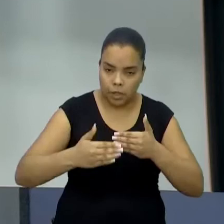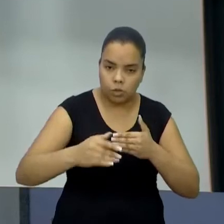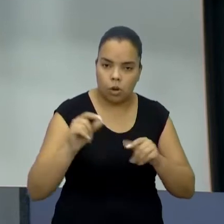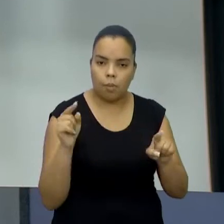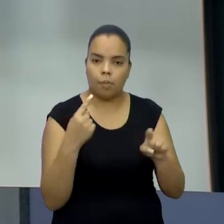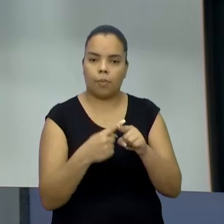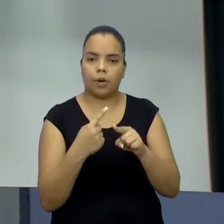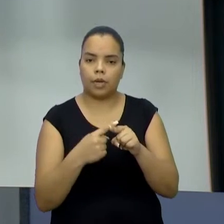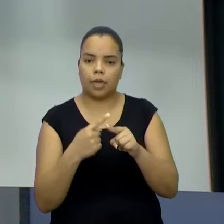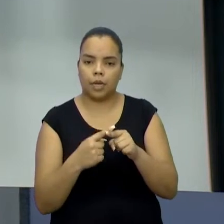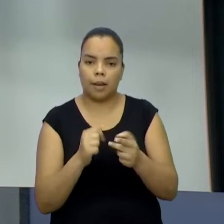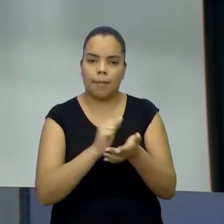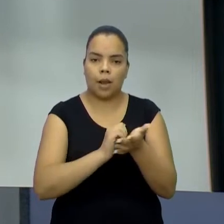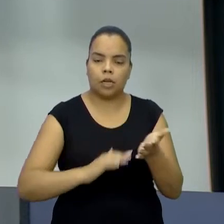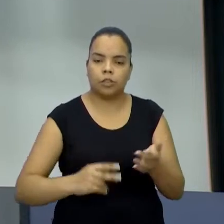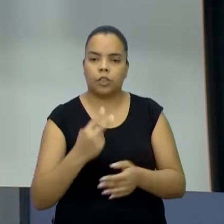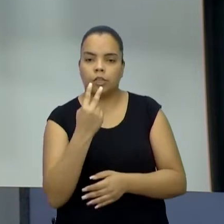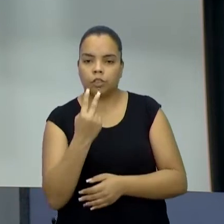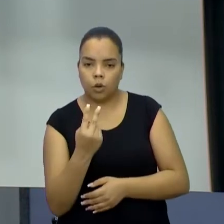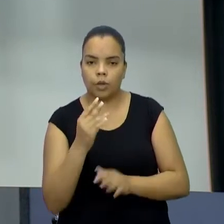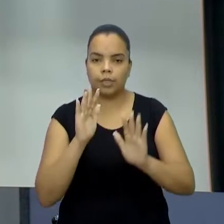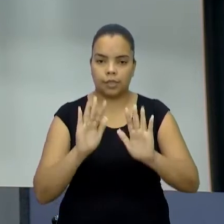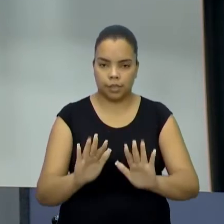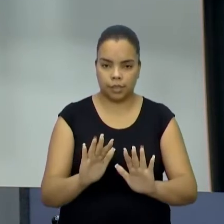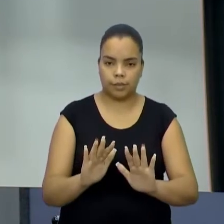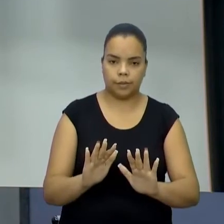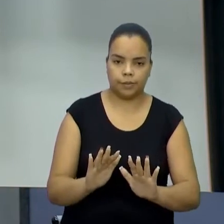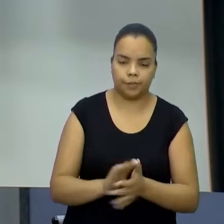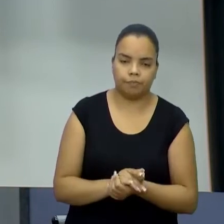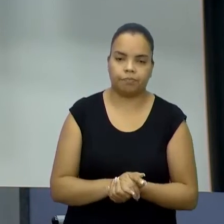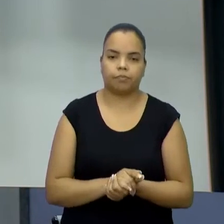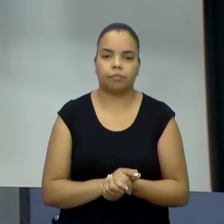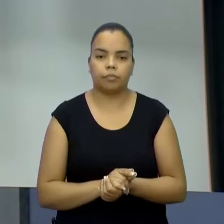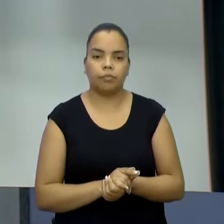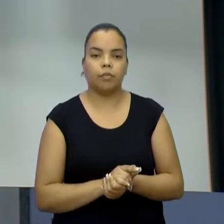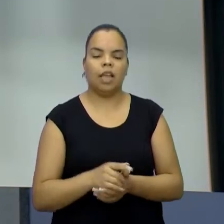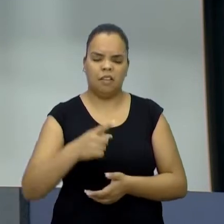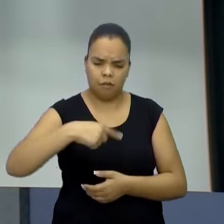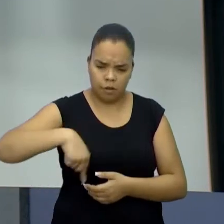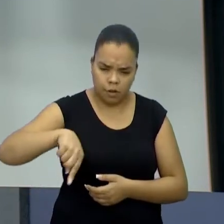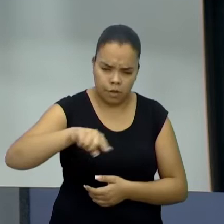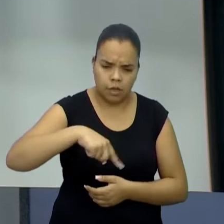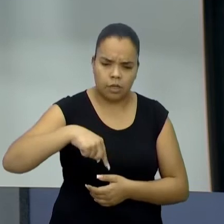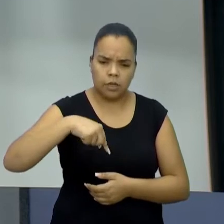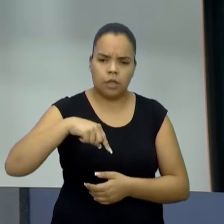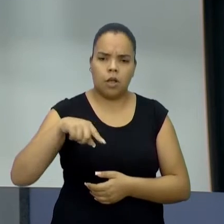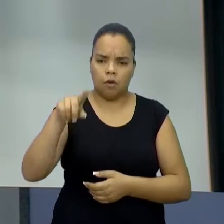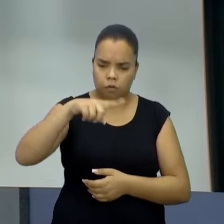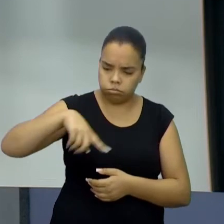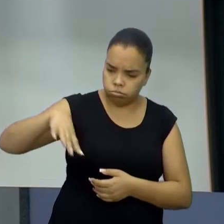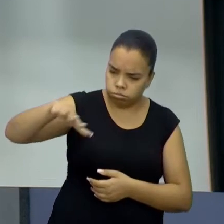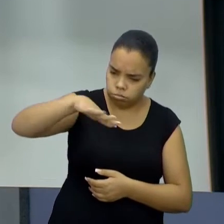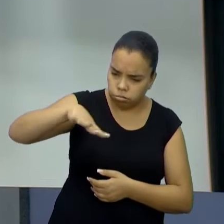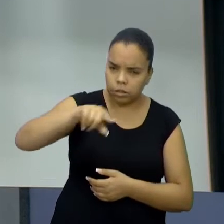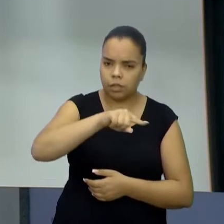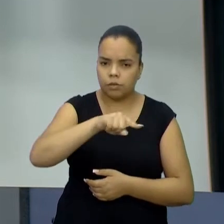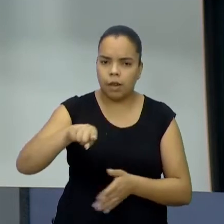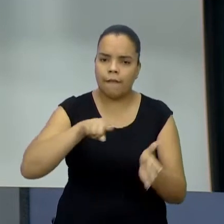atividade integrada de número 2. Então, aí sim, vocês foram em campo, investigaram sobre modalidades